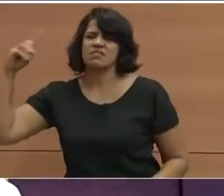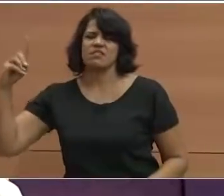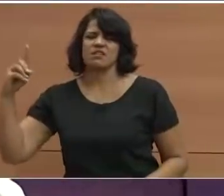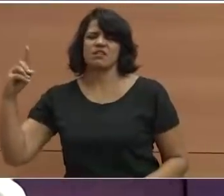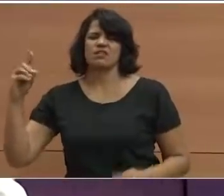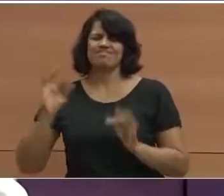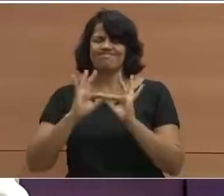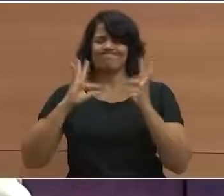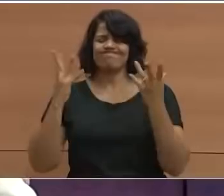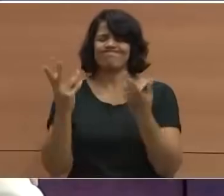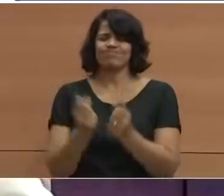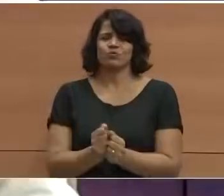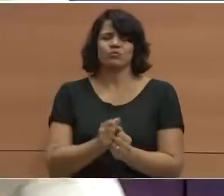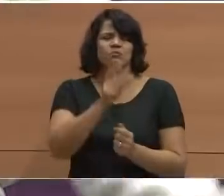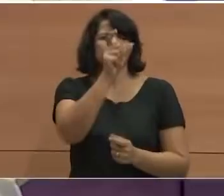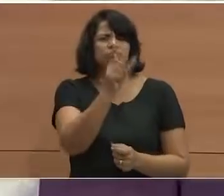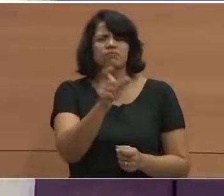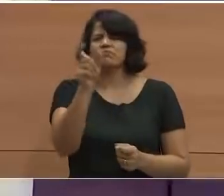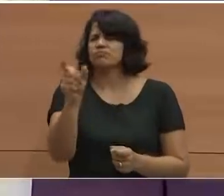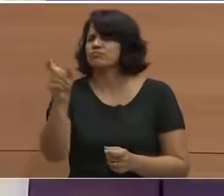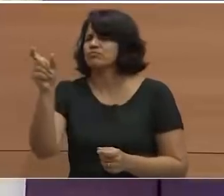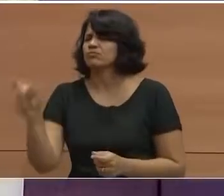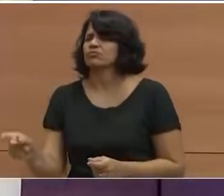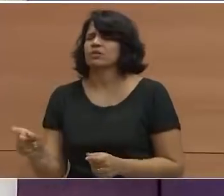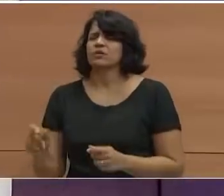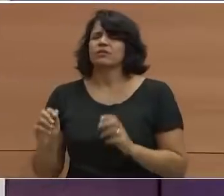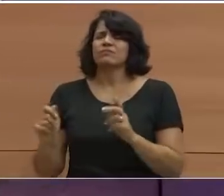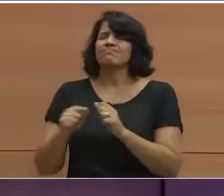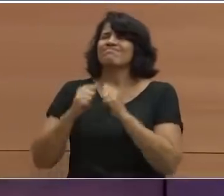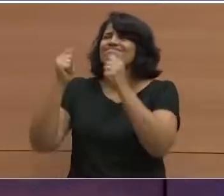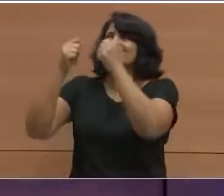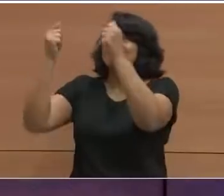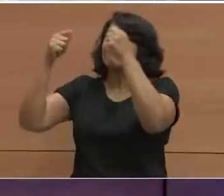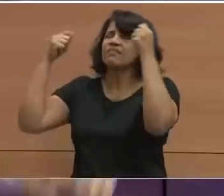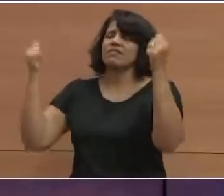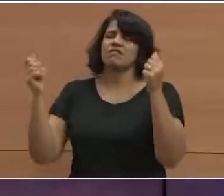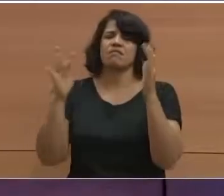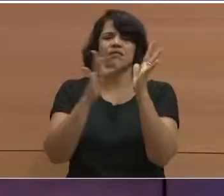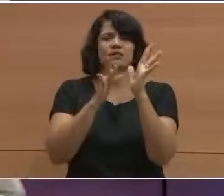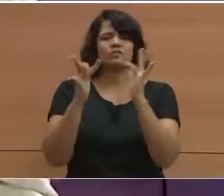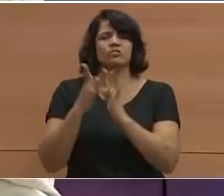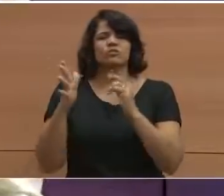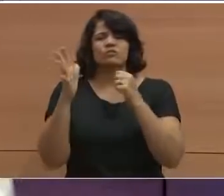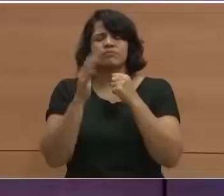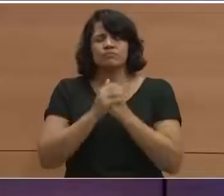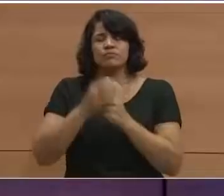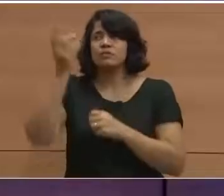todos. Aleluia! Jesus é o Senhor. Deus abençoe vocês.